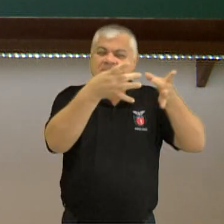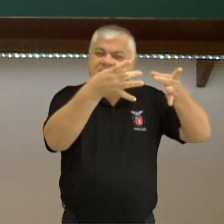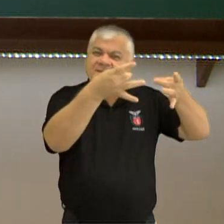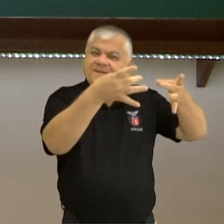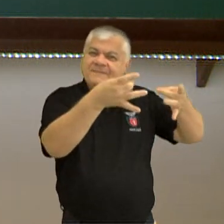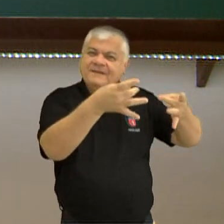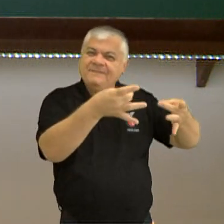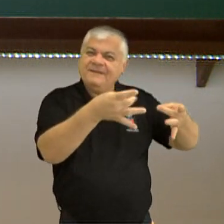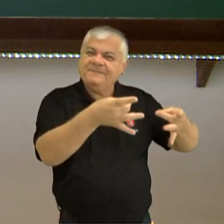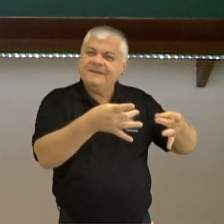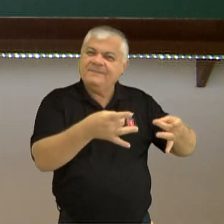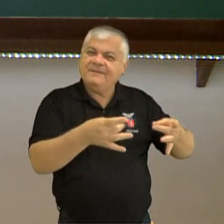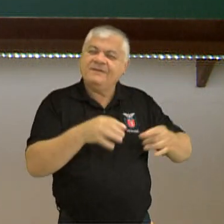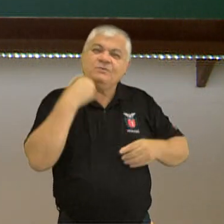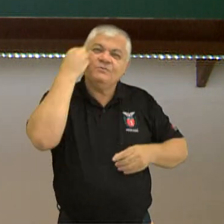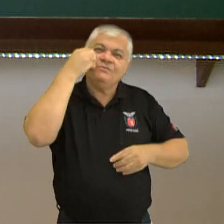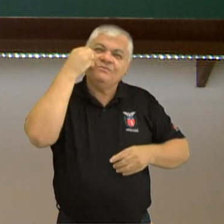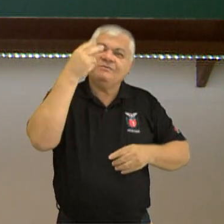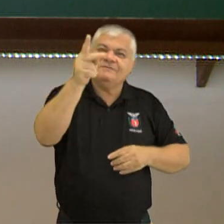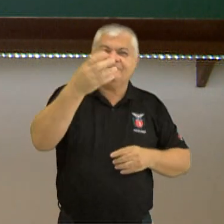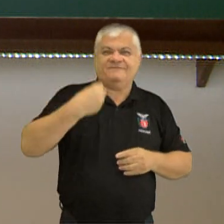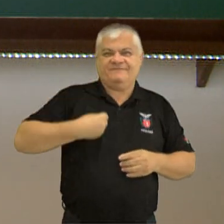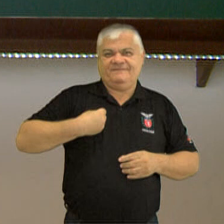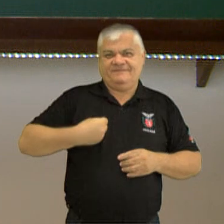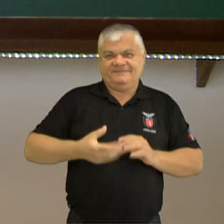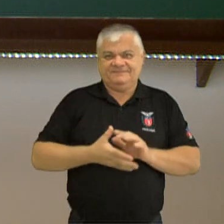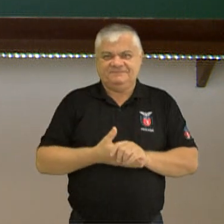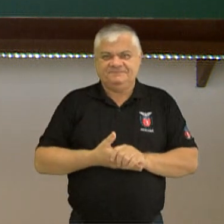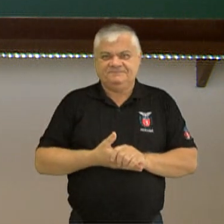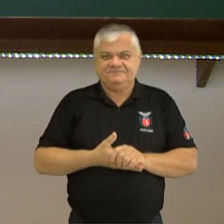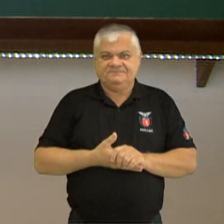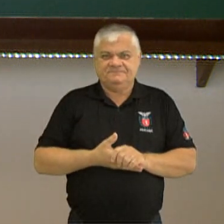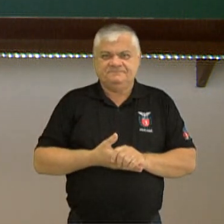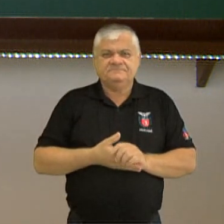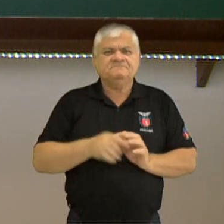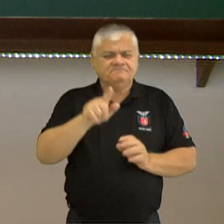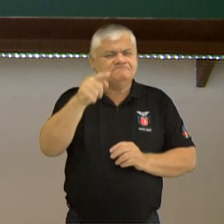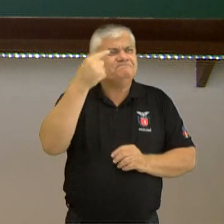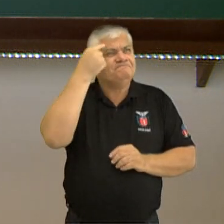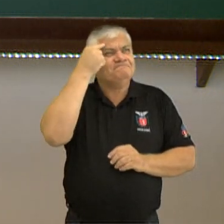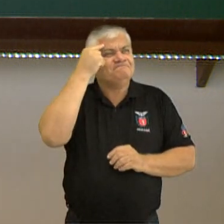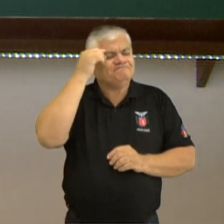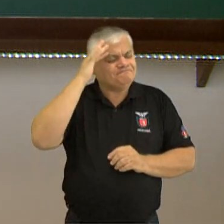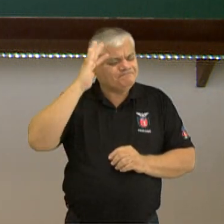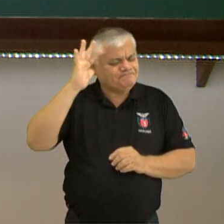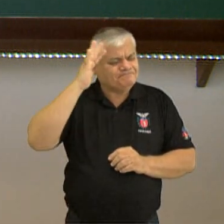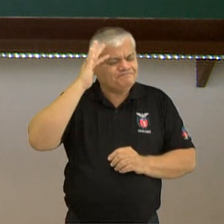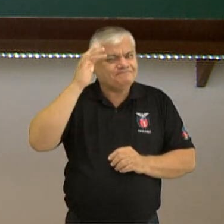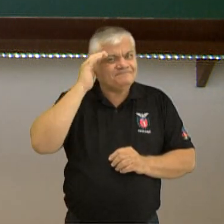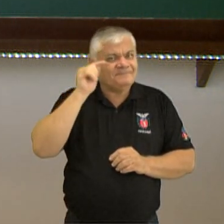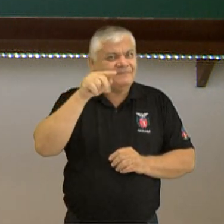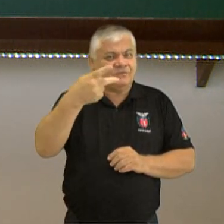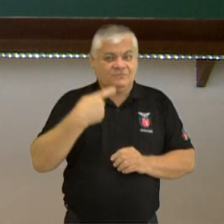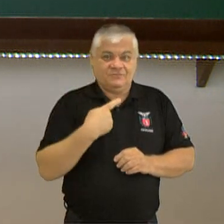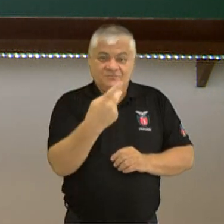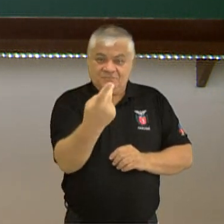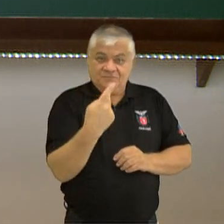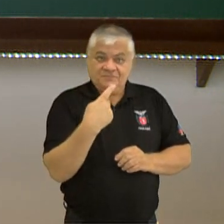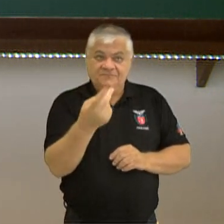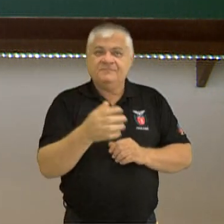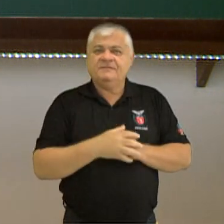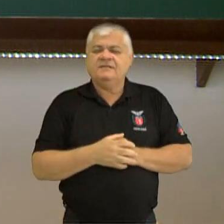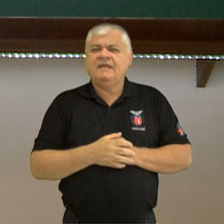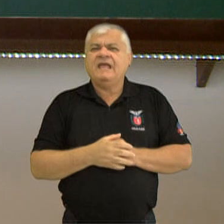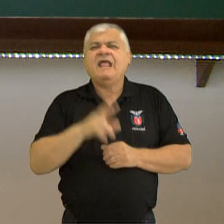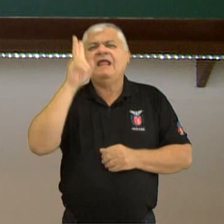descrever detalhadamente alguma experiência. Vou fazer exercício mental. Você e eu.